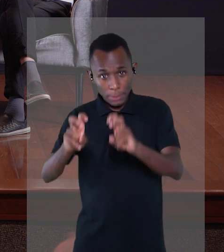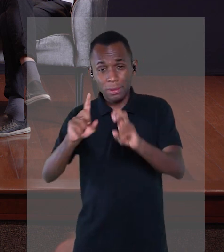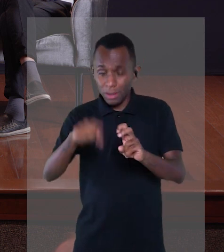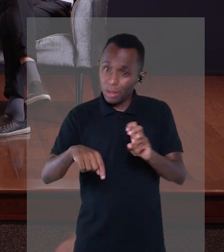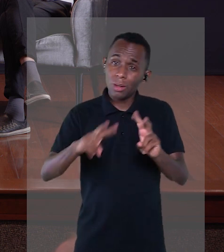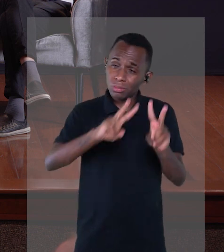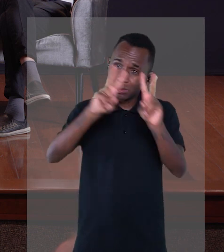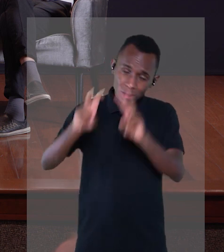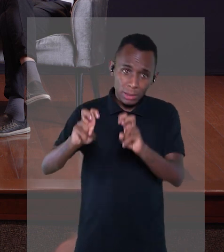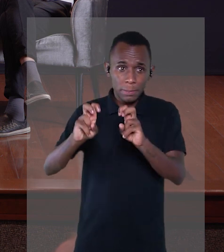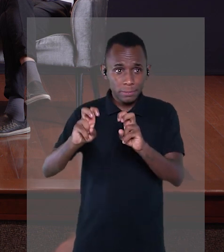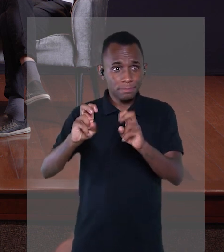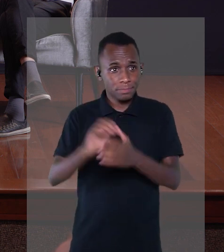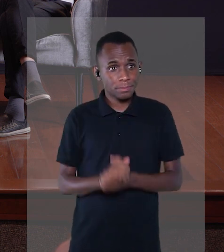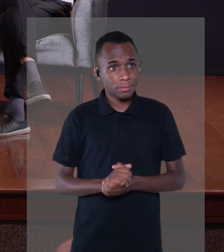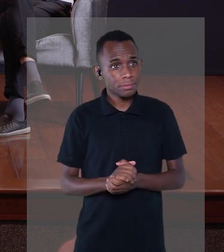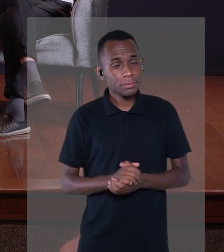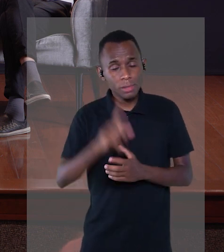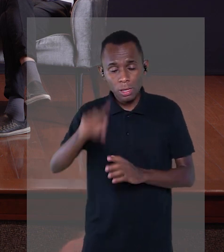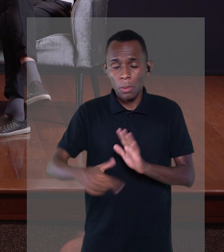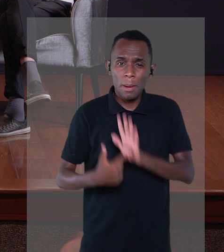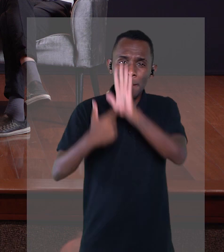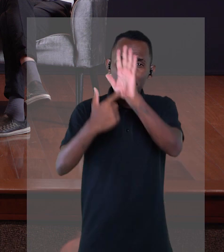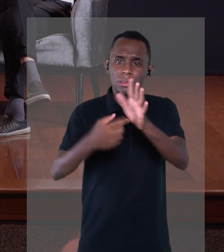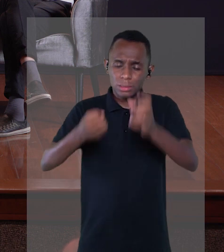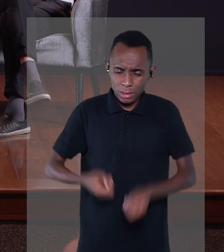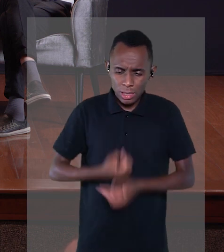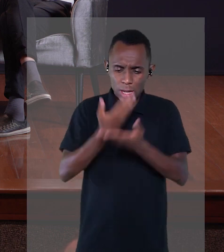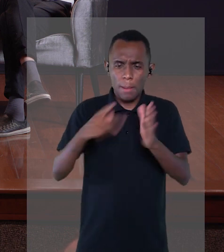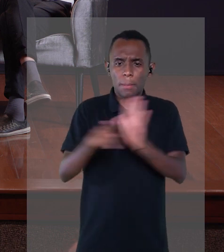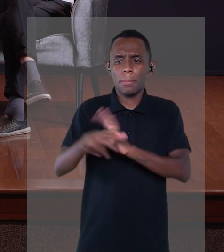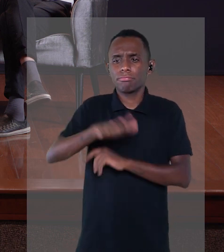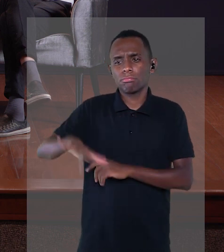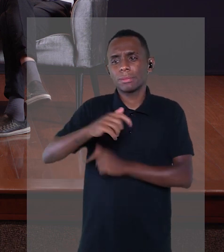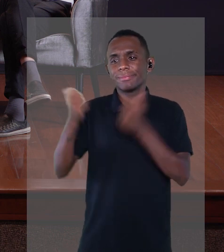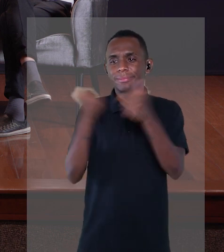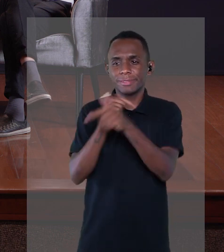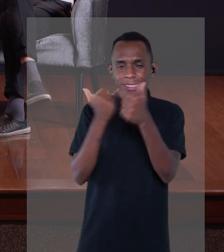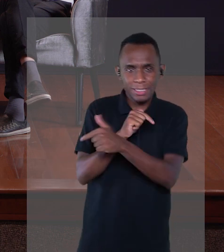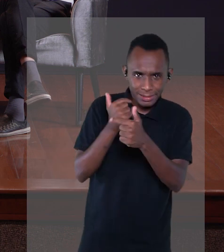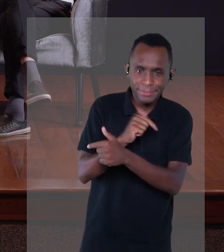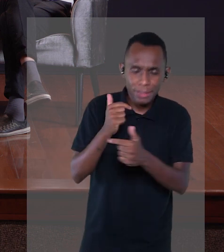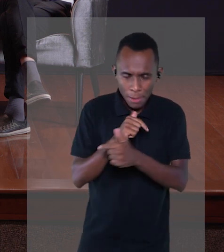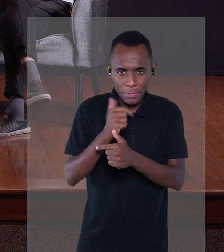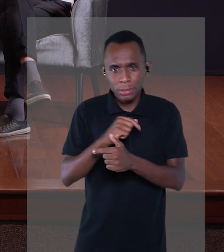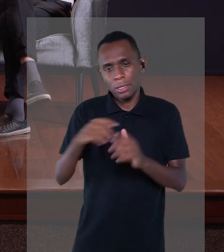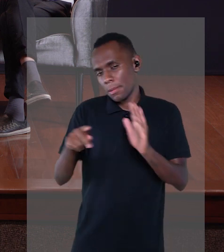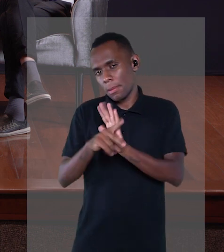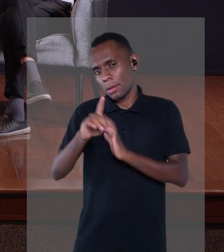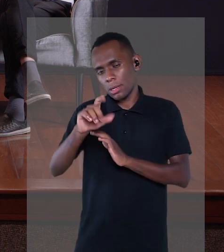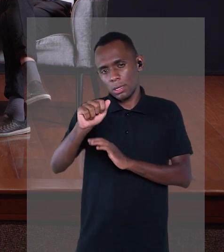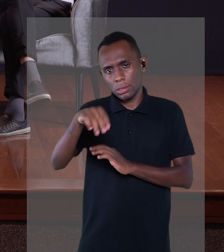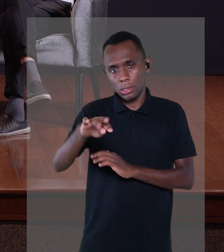é um título tirado, que é uma expressão tirada da Divina Comédia, um um trecho da Divina Comédia do Dante, que eu